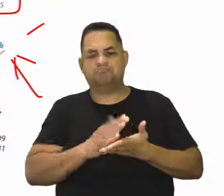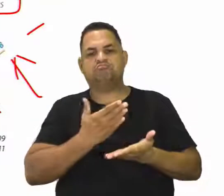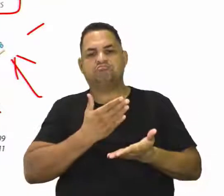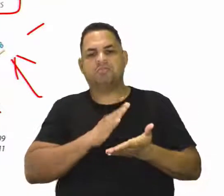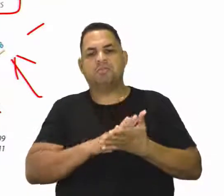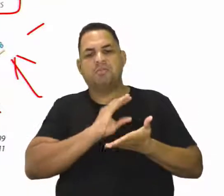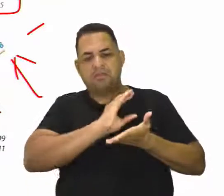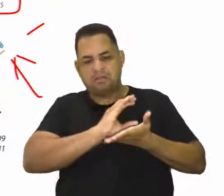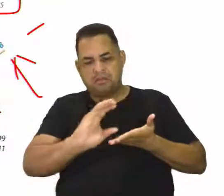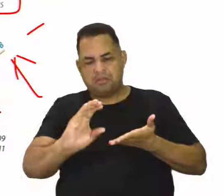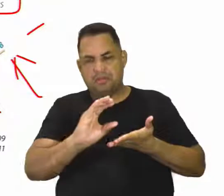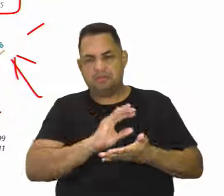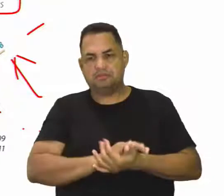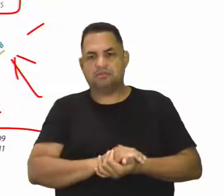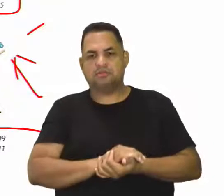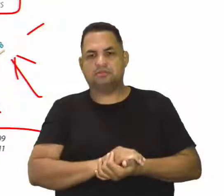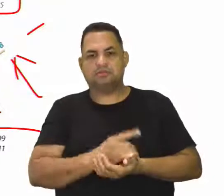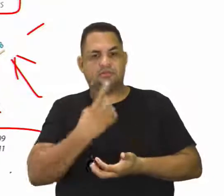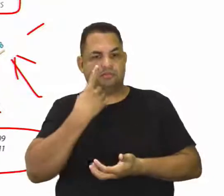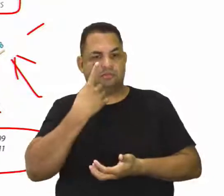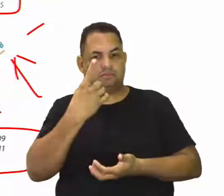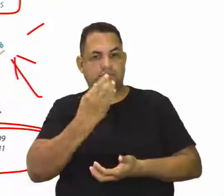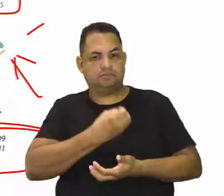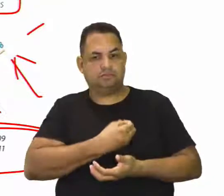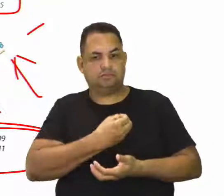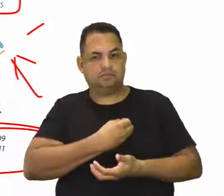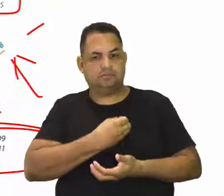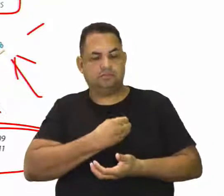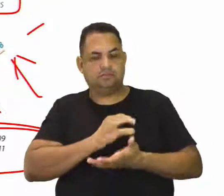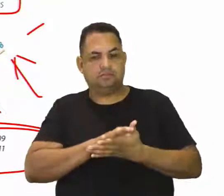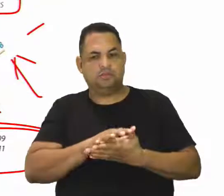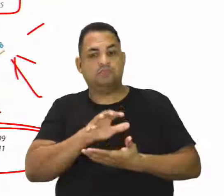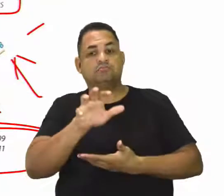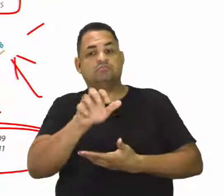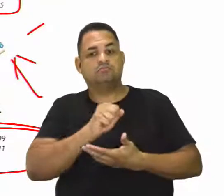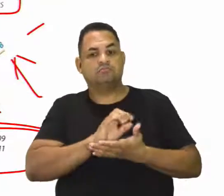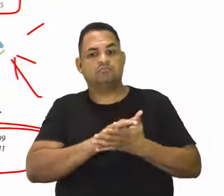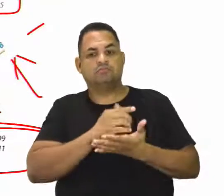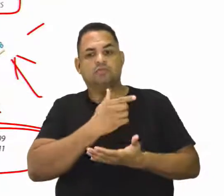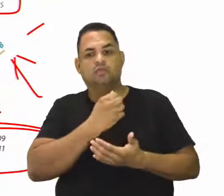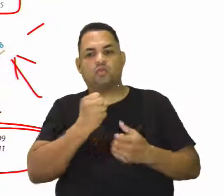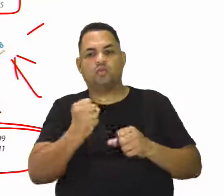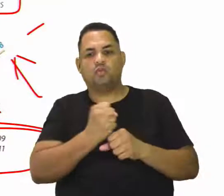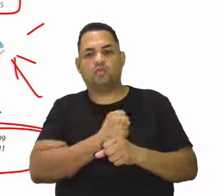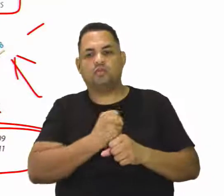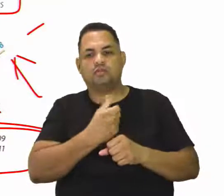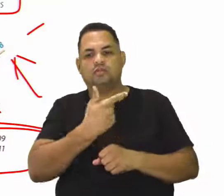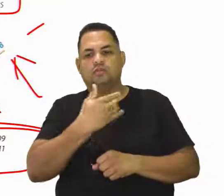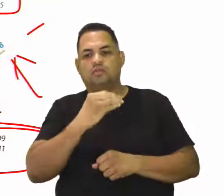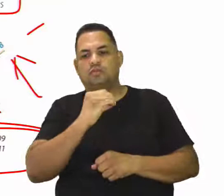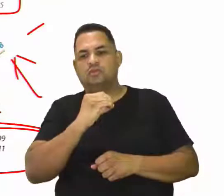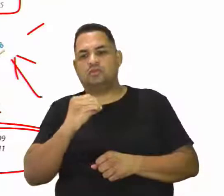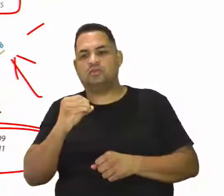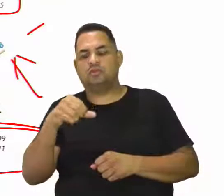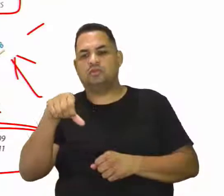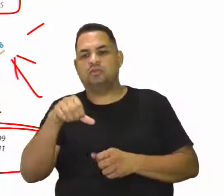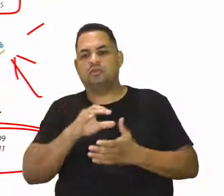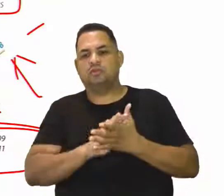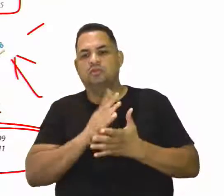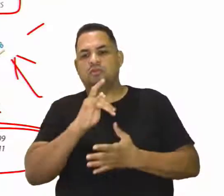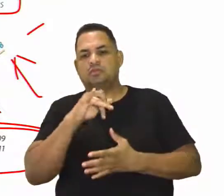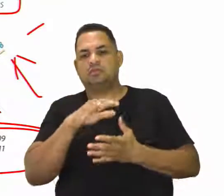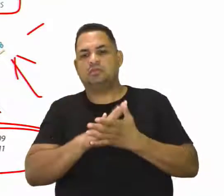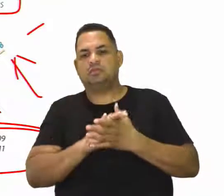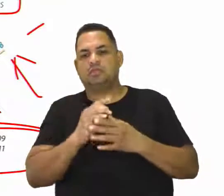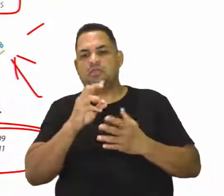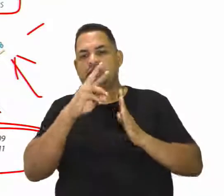olha observa que esses dados foi coletado em 2009 pela simples relatório